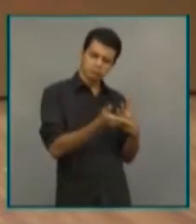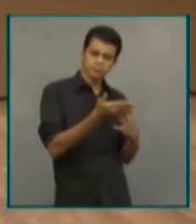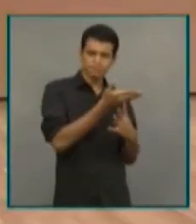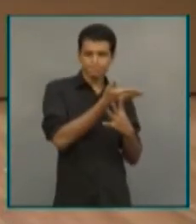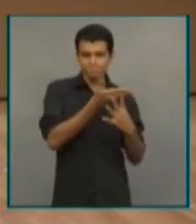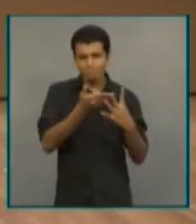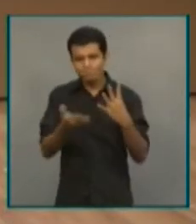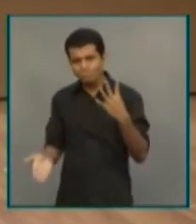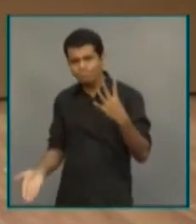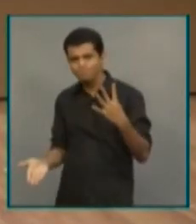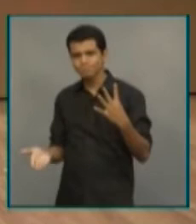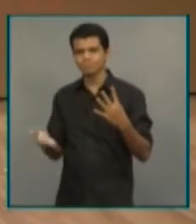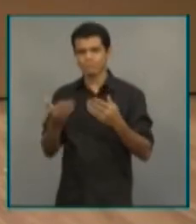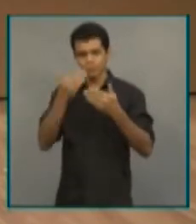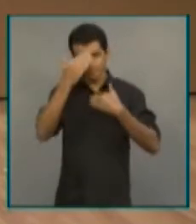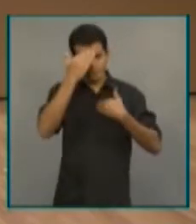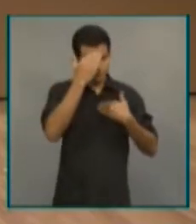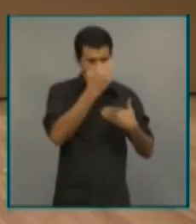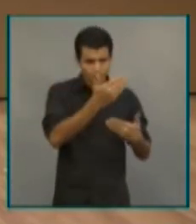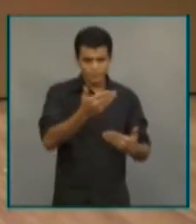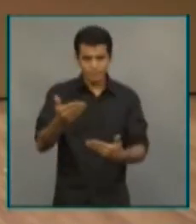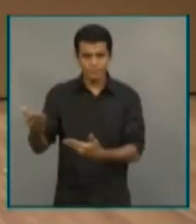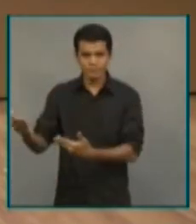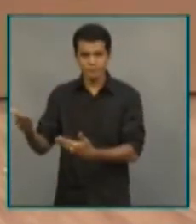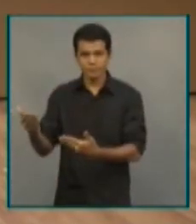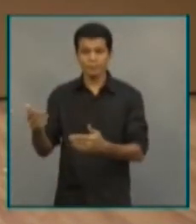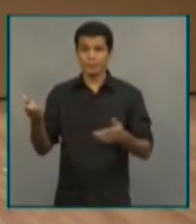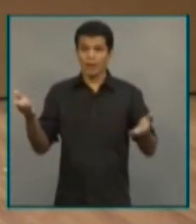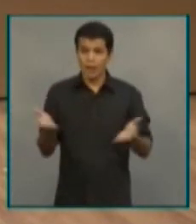E agora está na mão